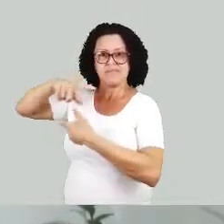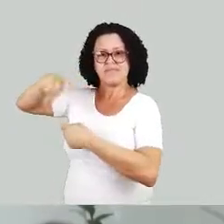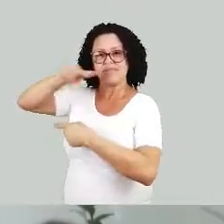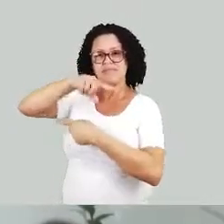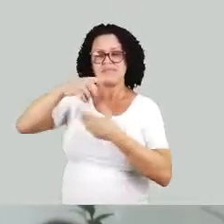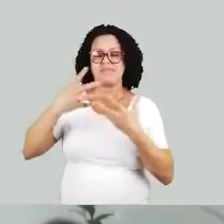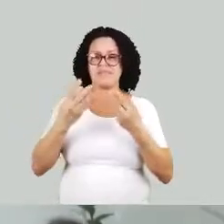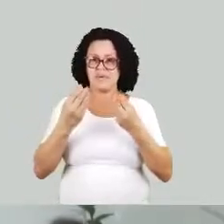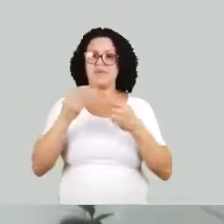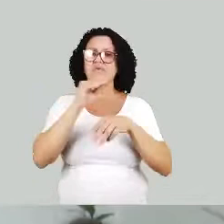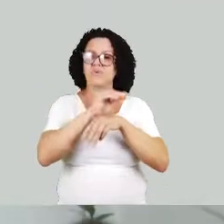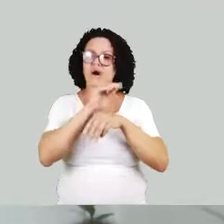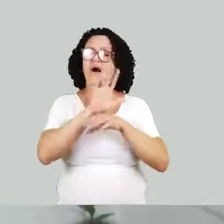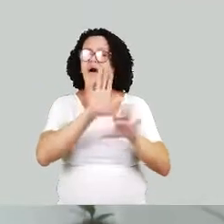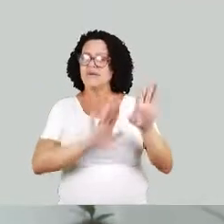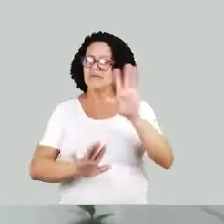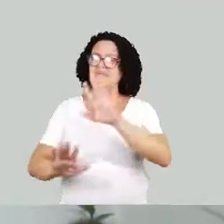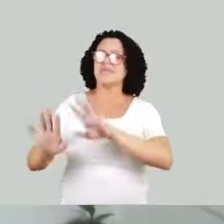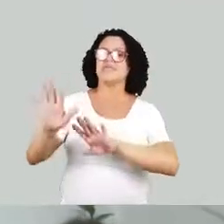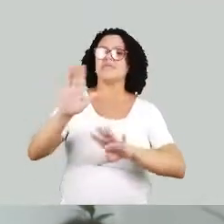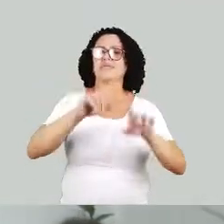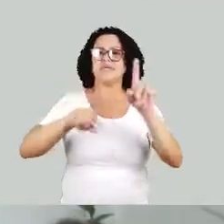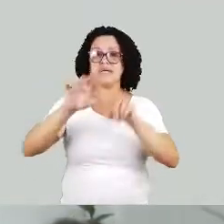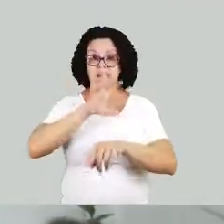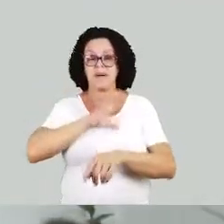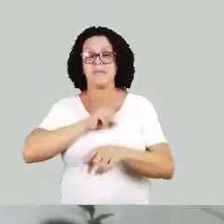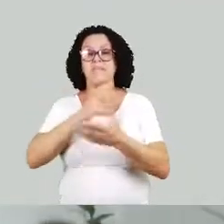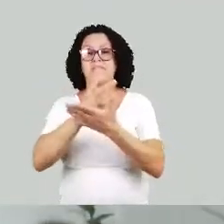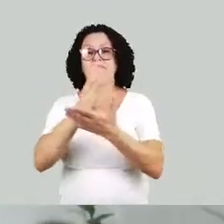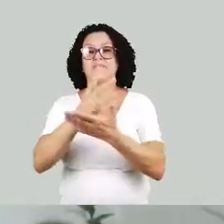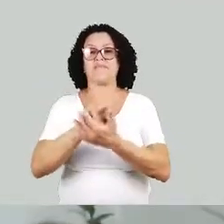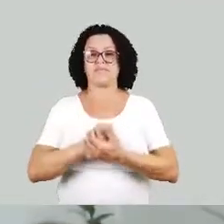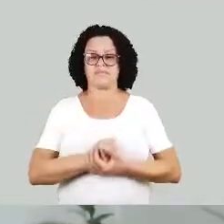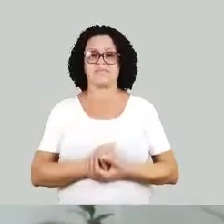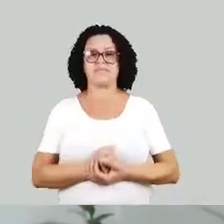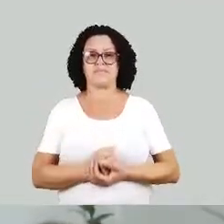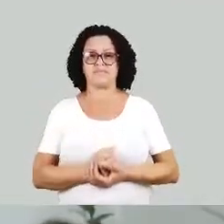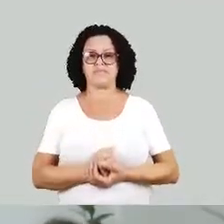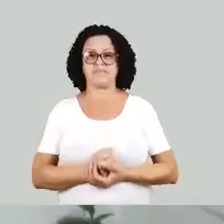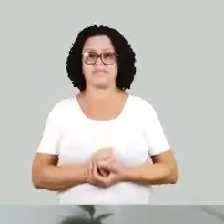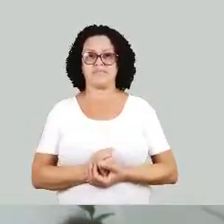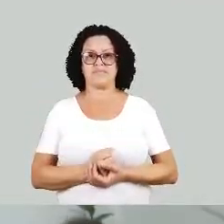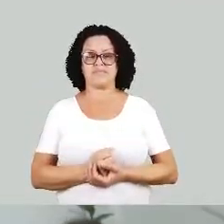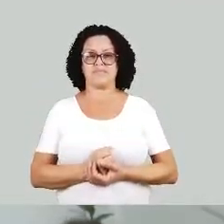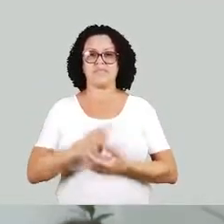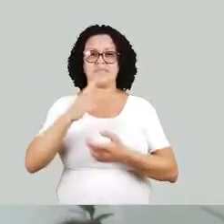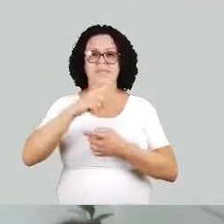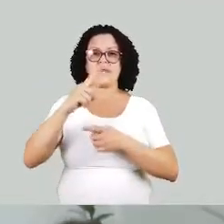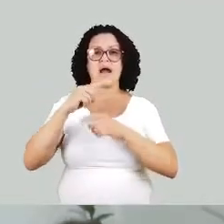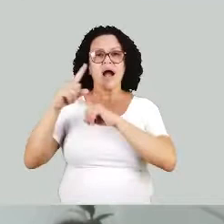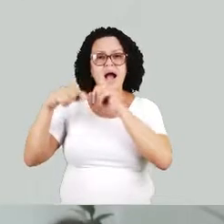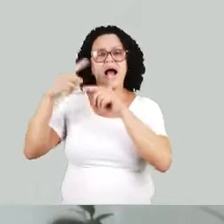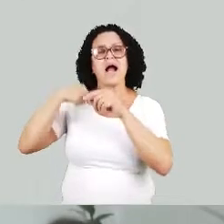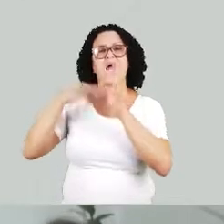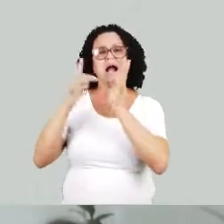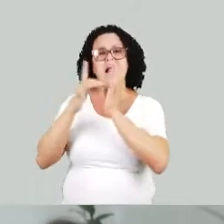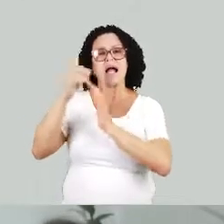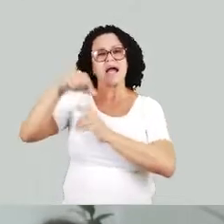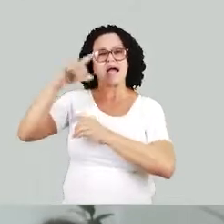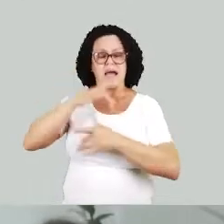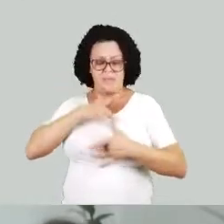precisa de muito cuidado e muito amor, né? E por um acréscimo da